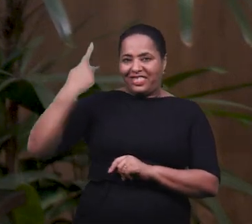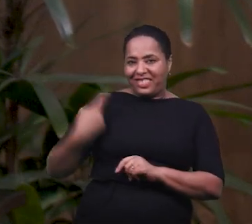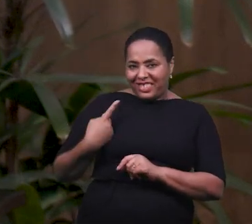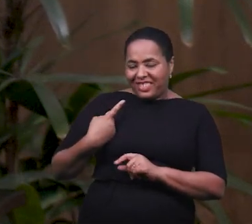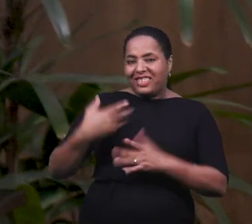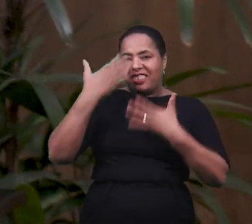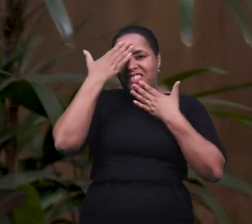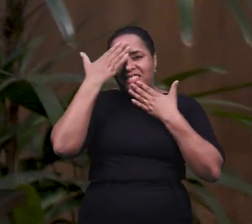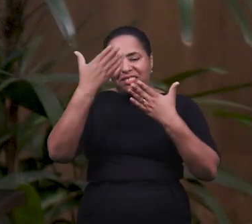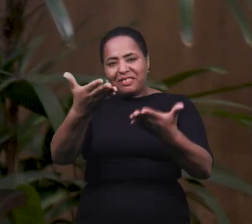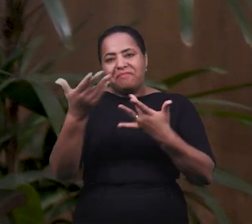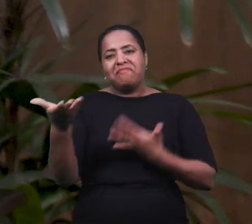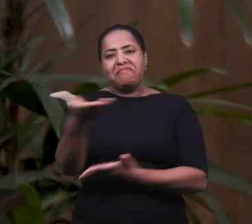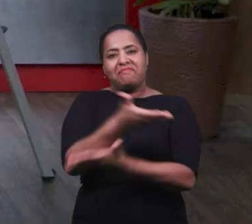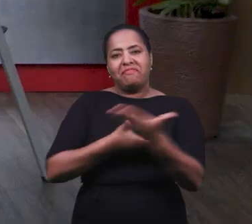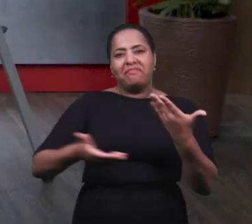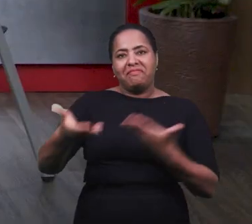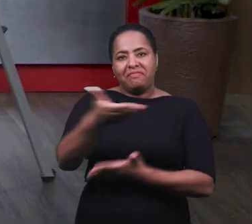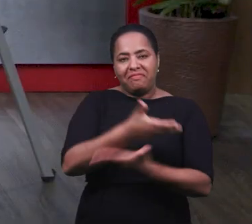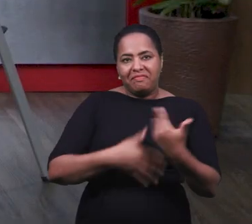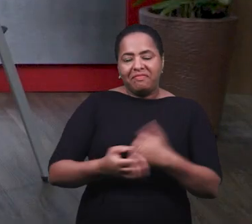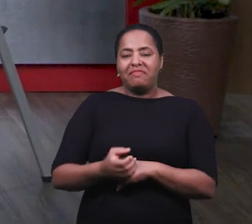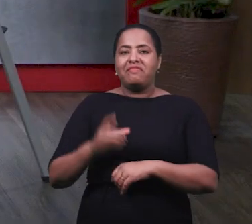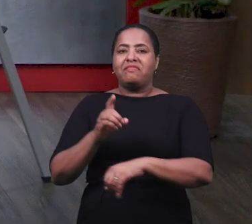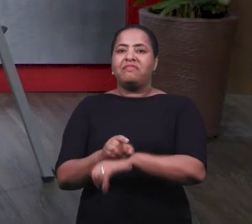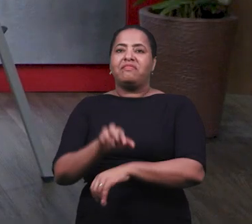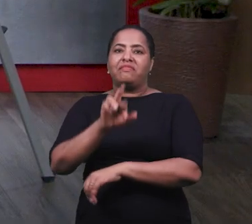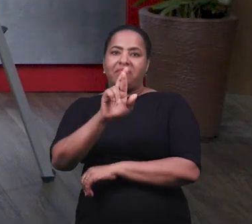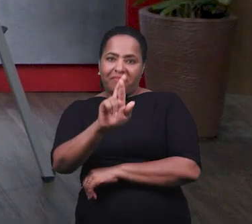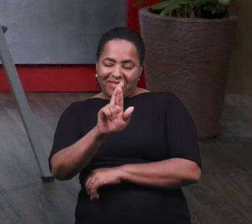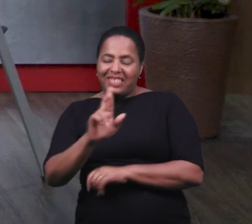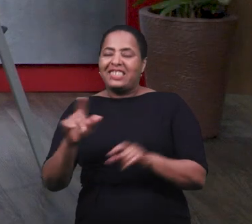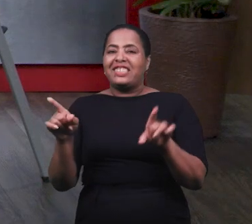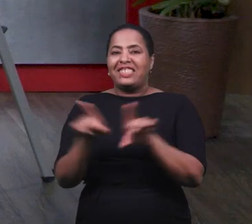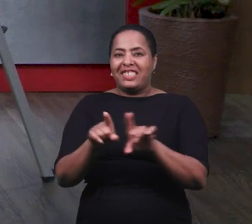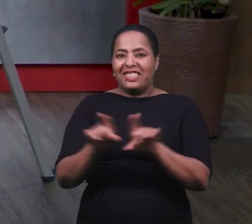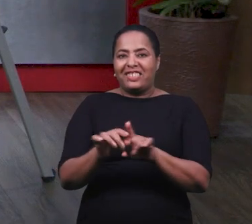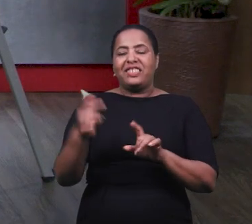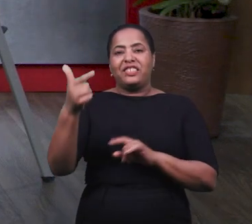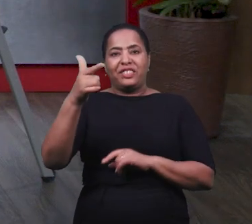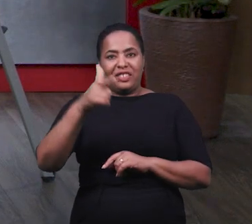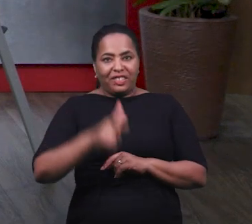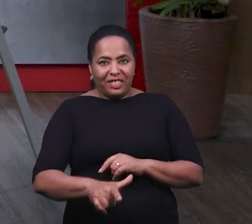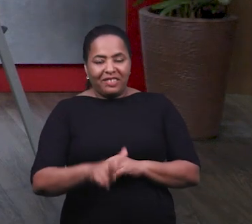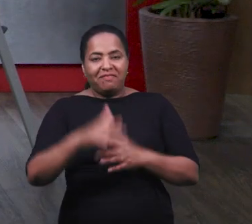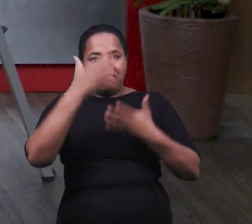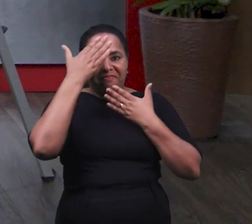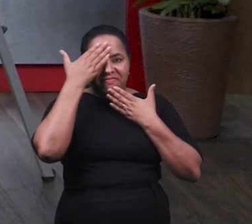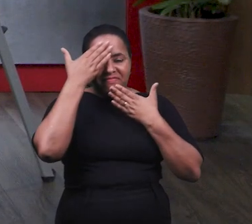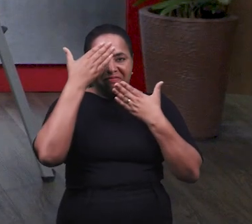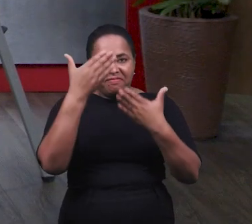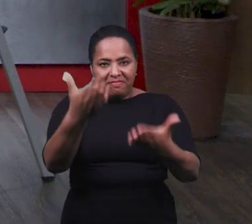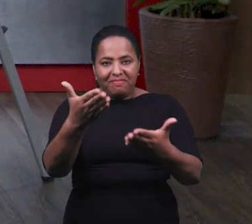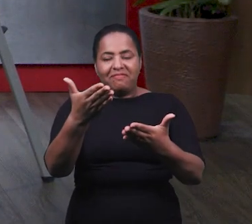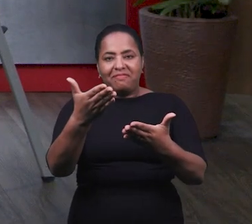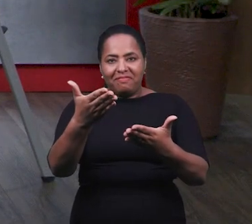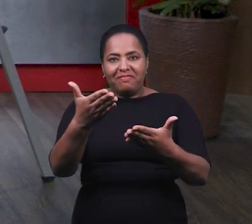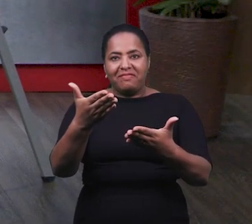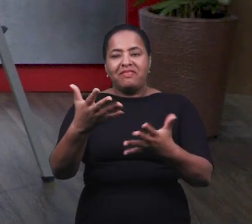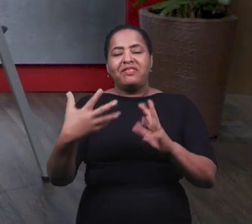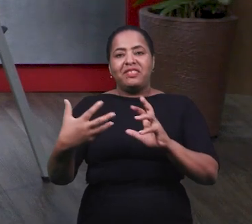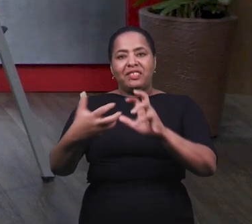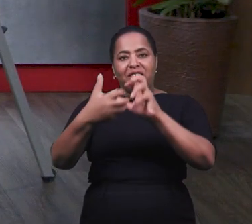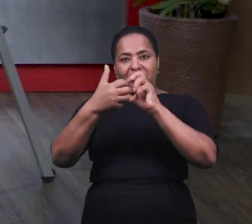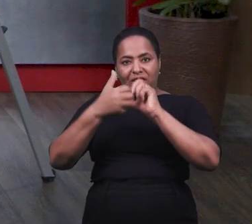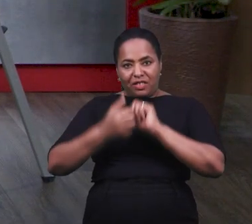pela sua participação. Doutora Carla também, mais uma vez, queremos agradecer a senhora por